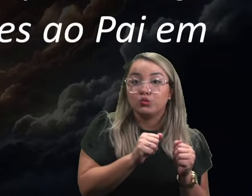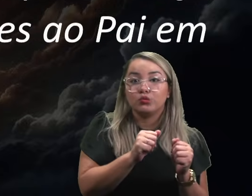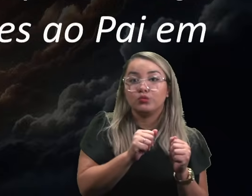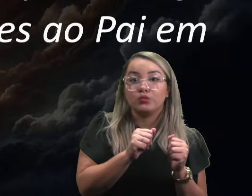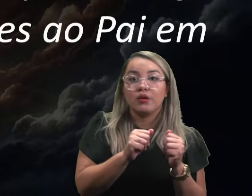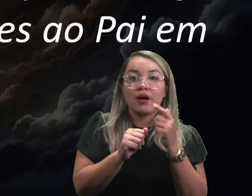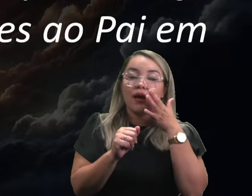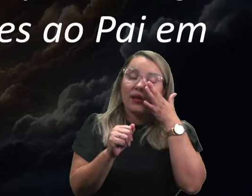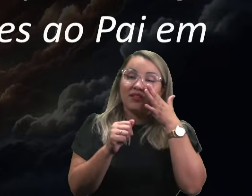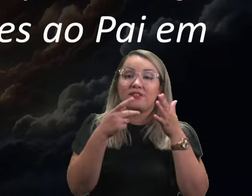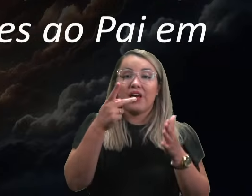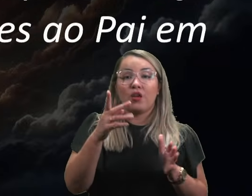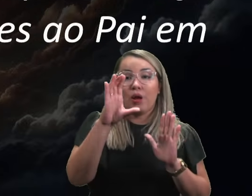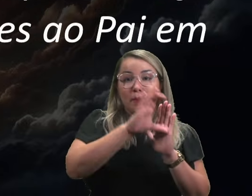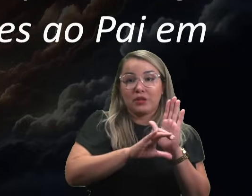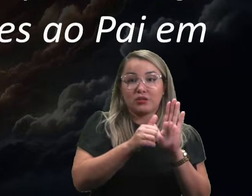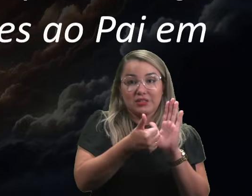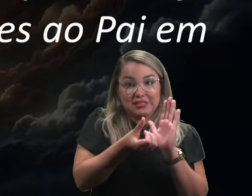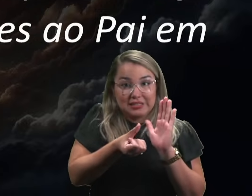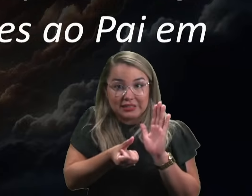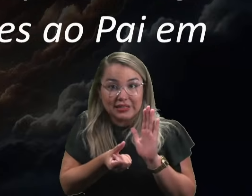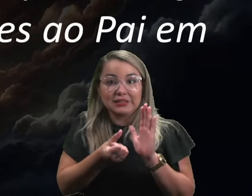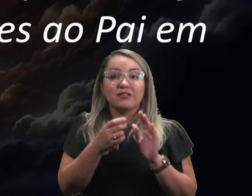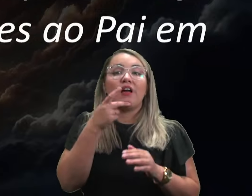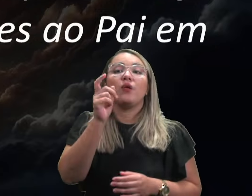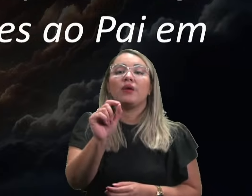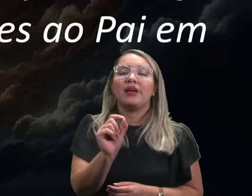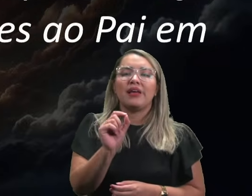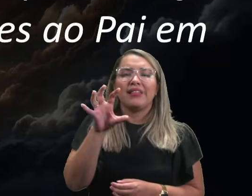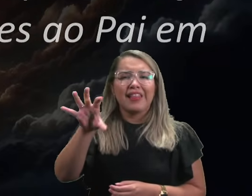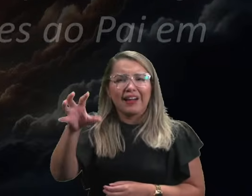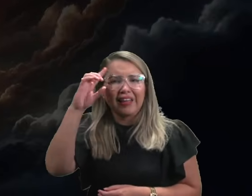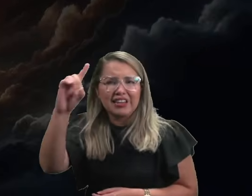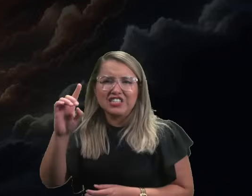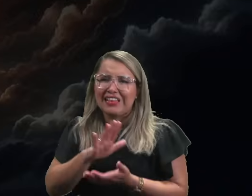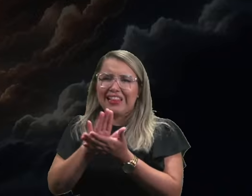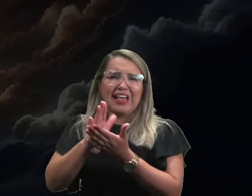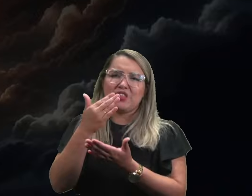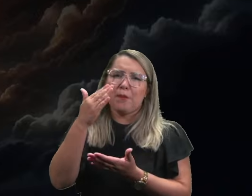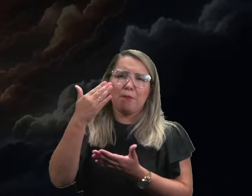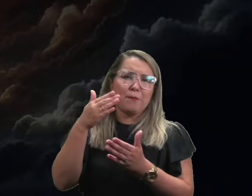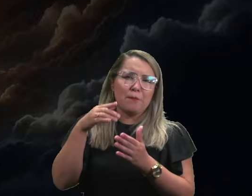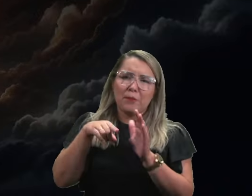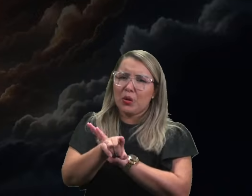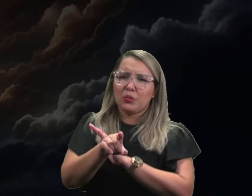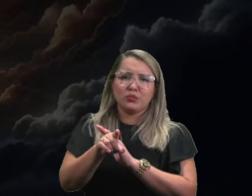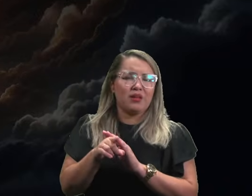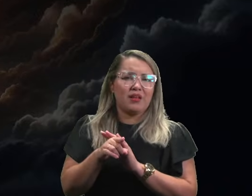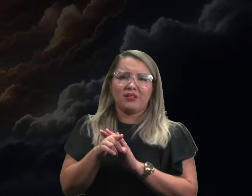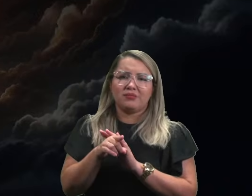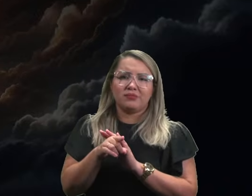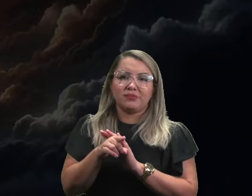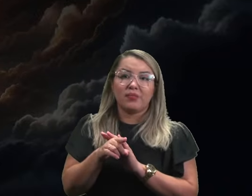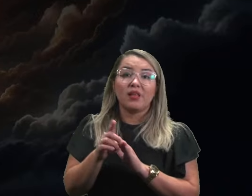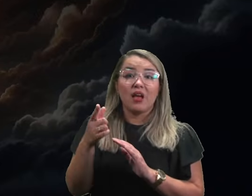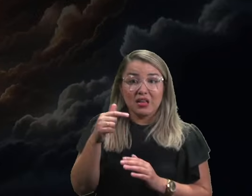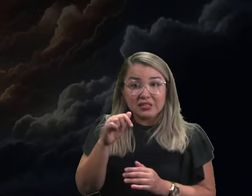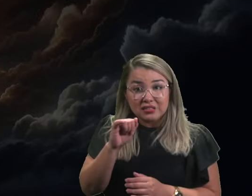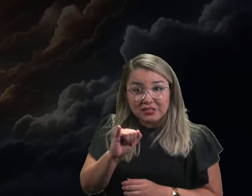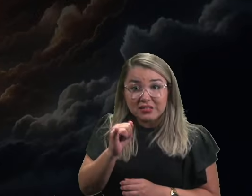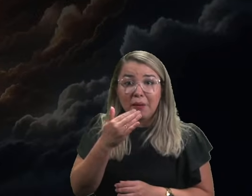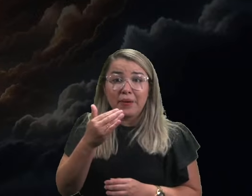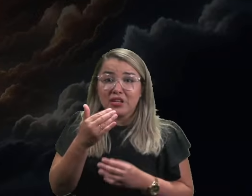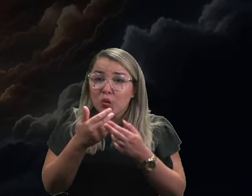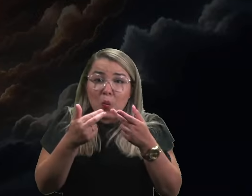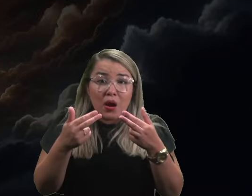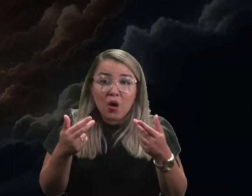capítulo 16, versículo 23, 24, naquele dia nada me perguntareis. Em verdade vos digo, se pedirdes alguma